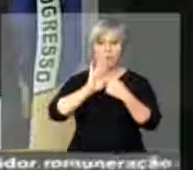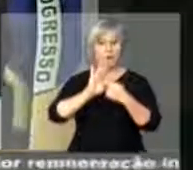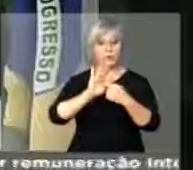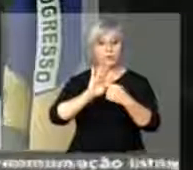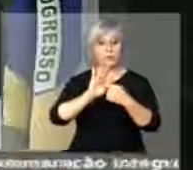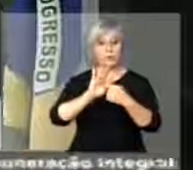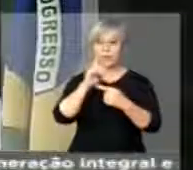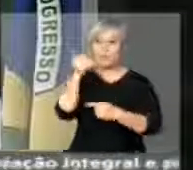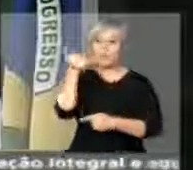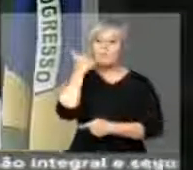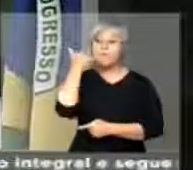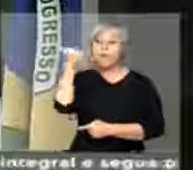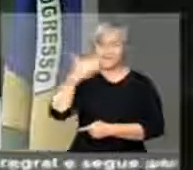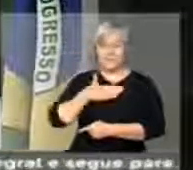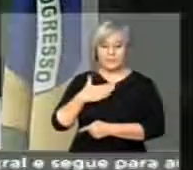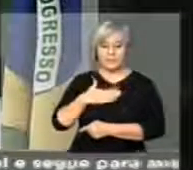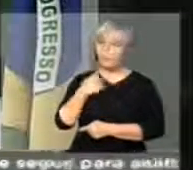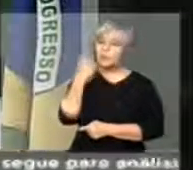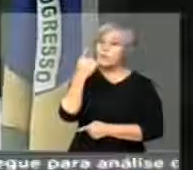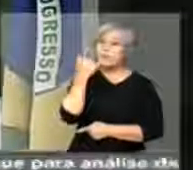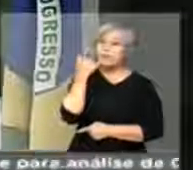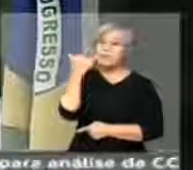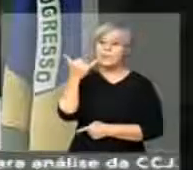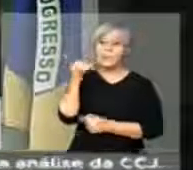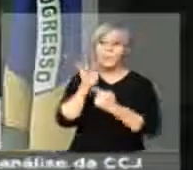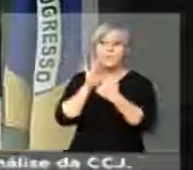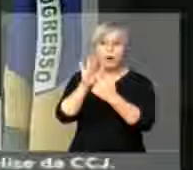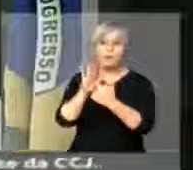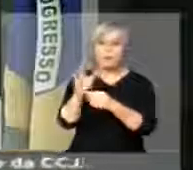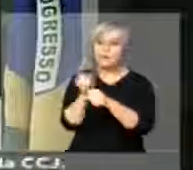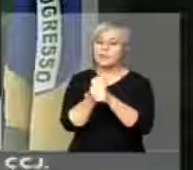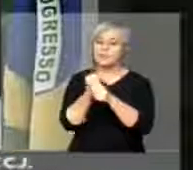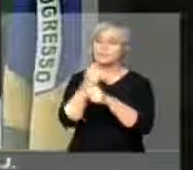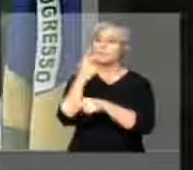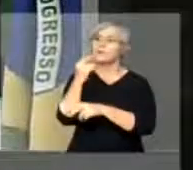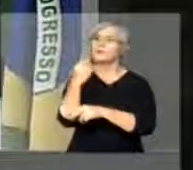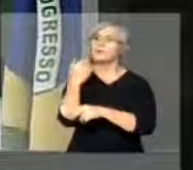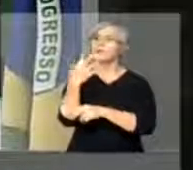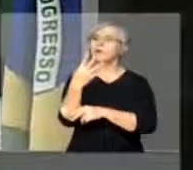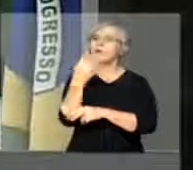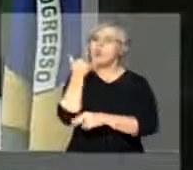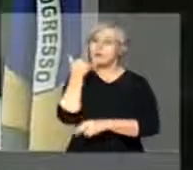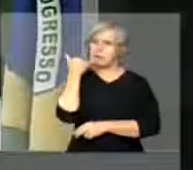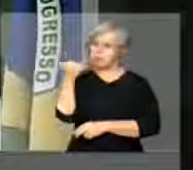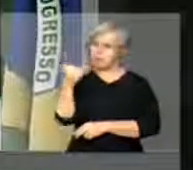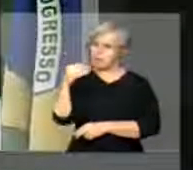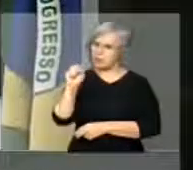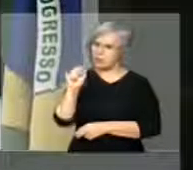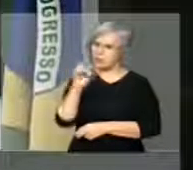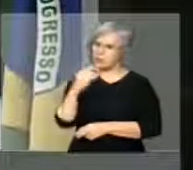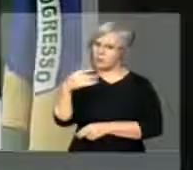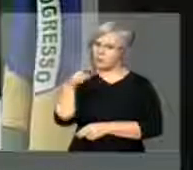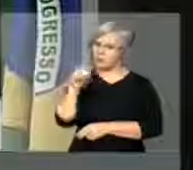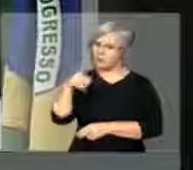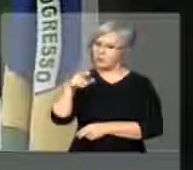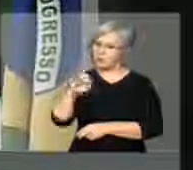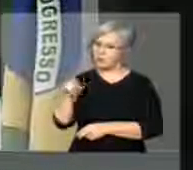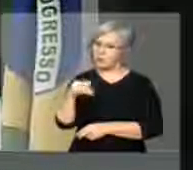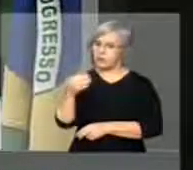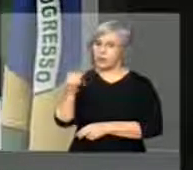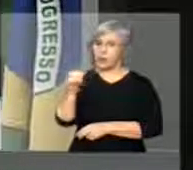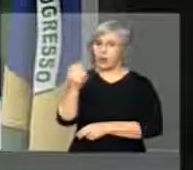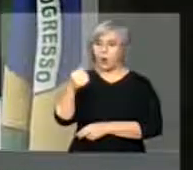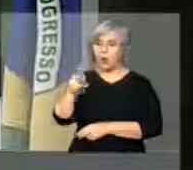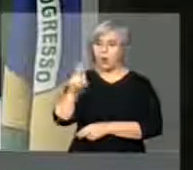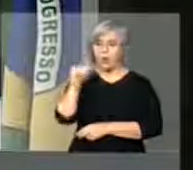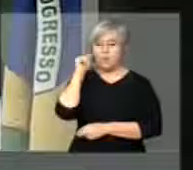uma ligação minha no ano de 2014 para o seu Sérgio Machado ou para a secretária dele?